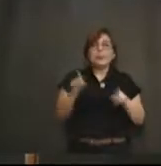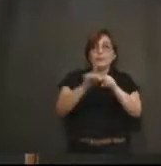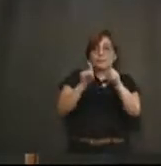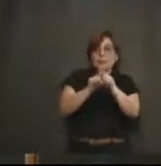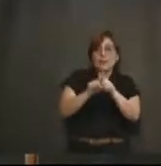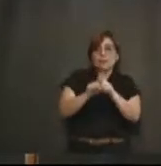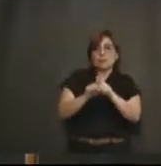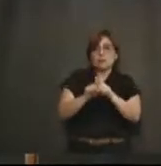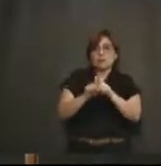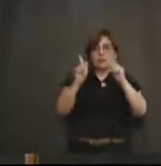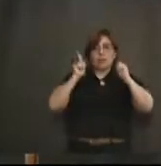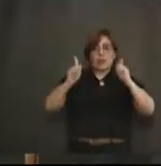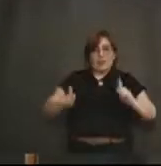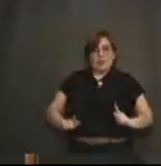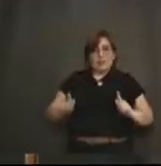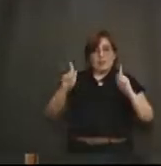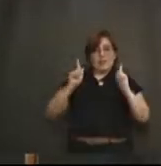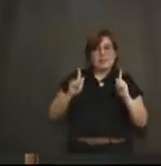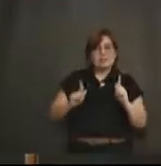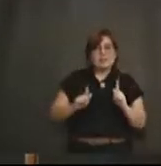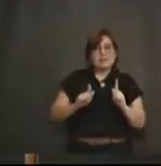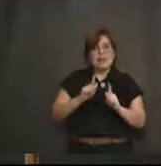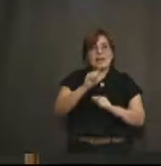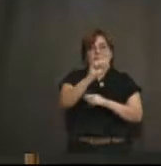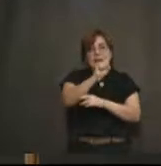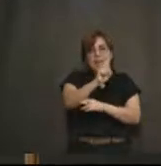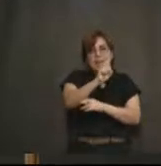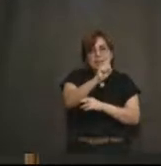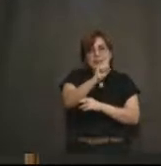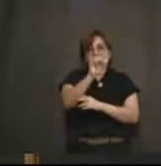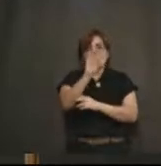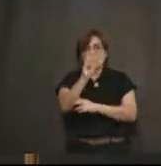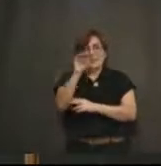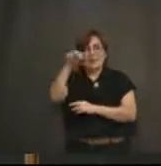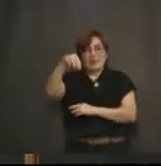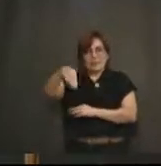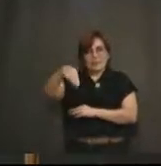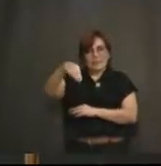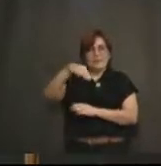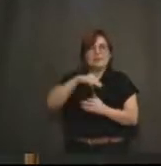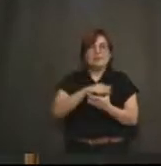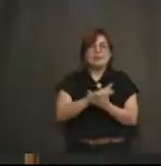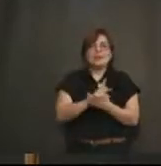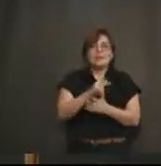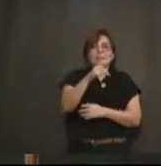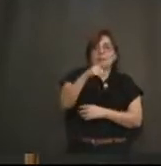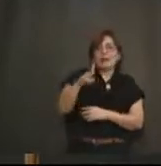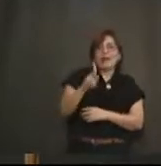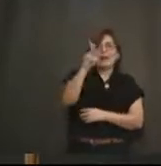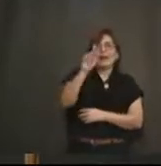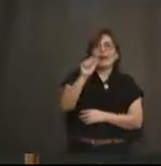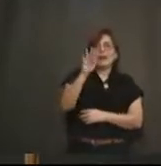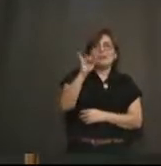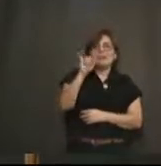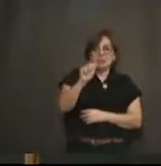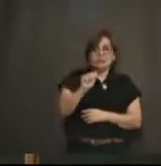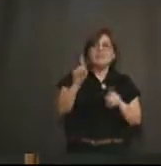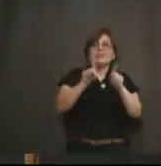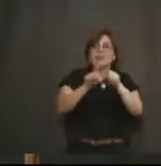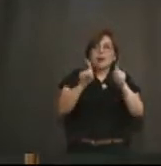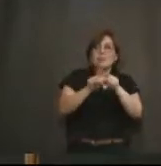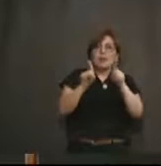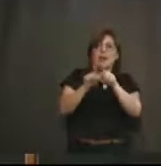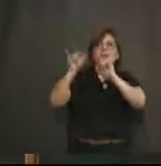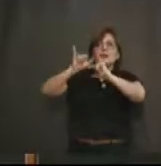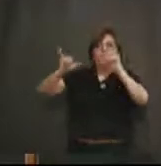da SBM, na pessoa da Kátia Coutinho, que muito nos ajudou. Gostaria de agradecer à editora da SBM, na pessoa do Tiago